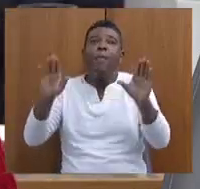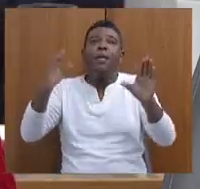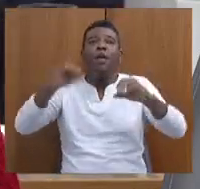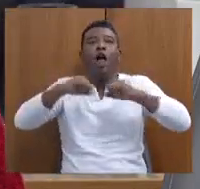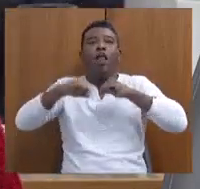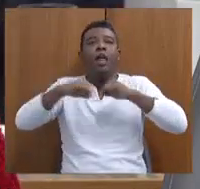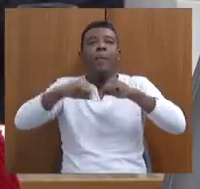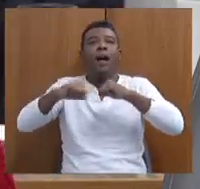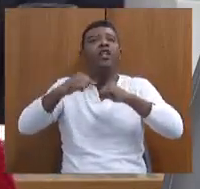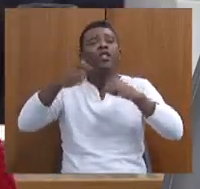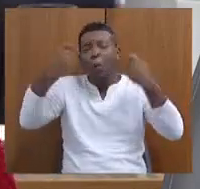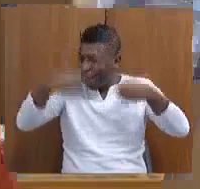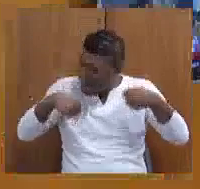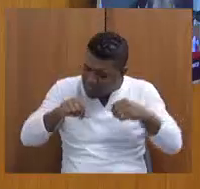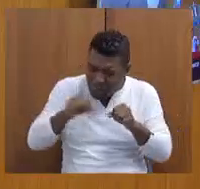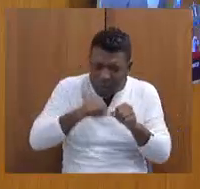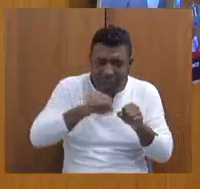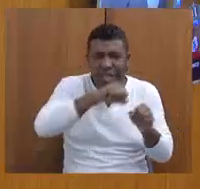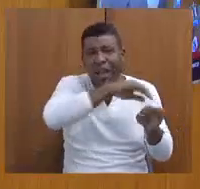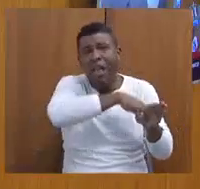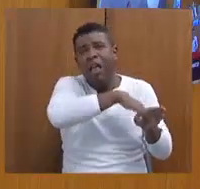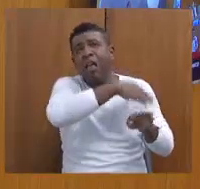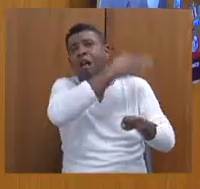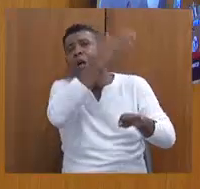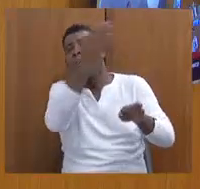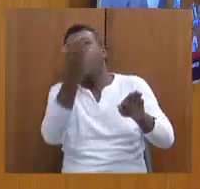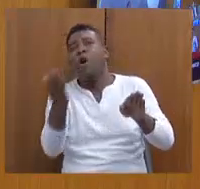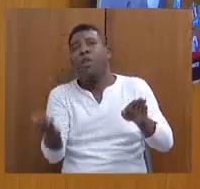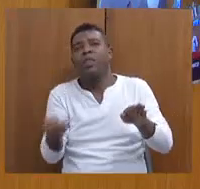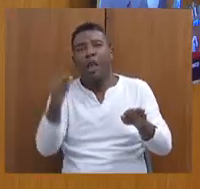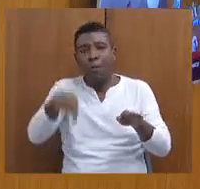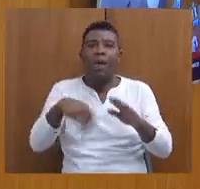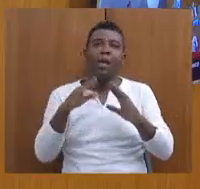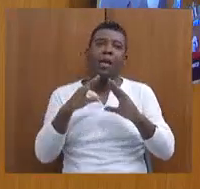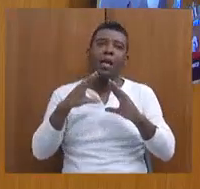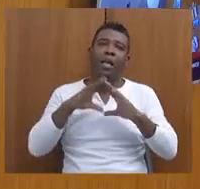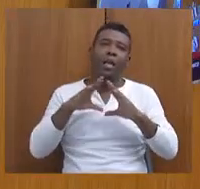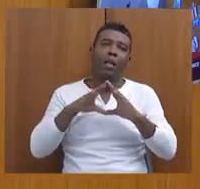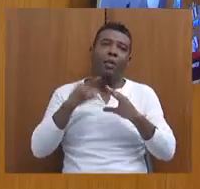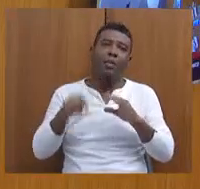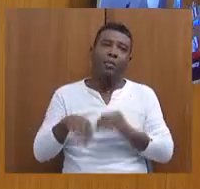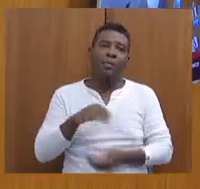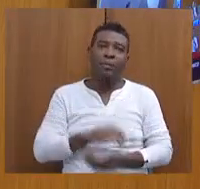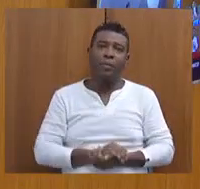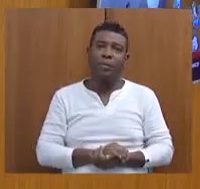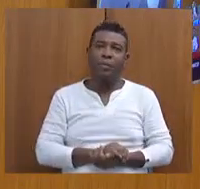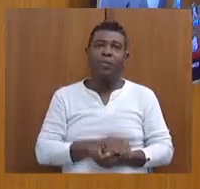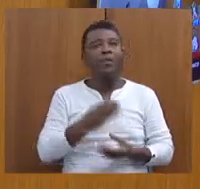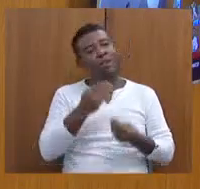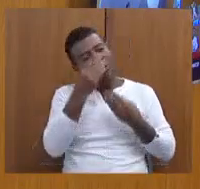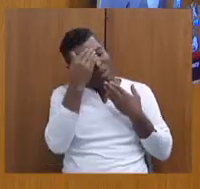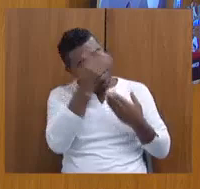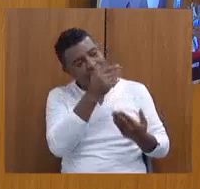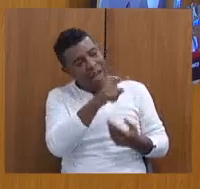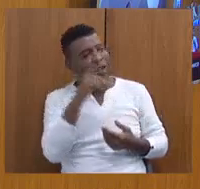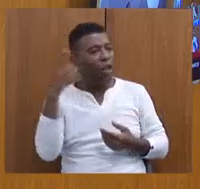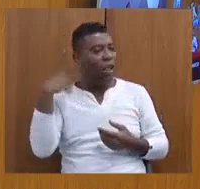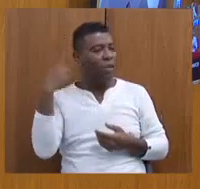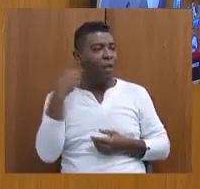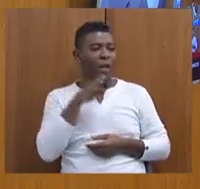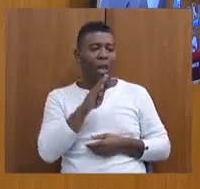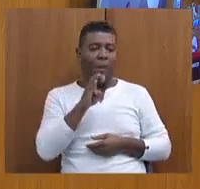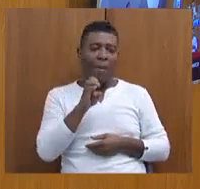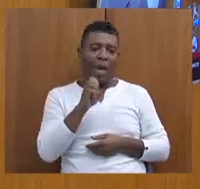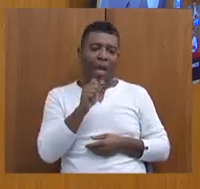por muito tempo aqui na casa obrigado deputada Cerqueira vou passar a palavra